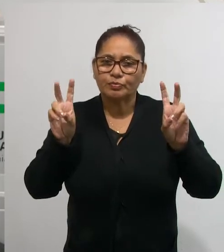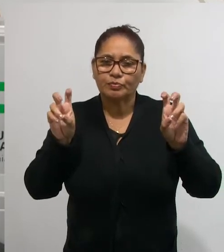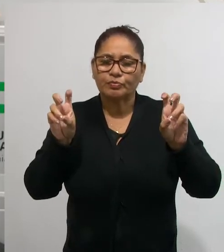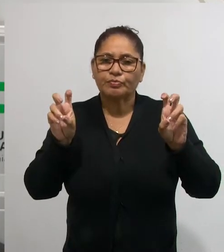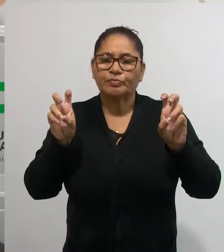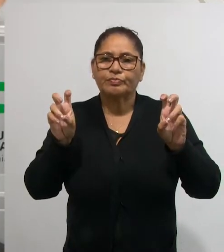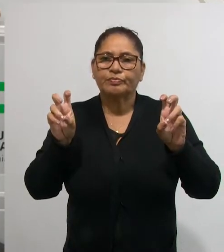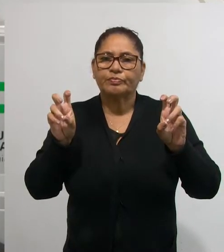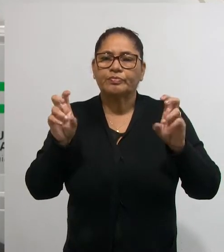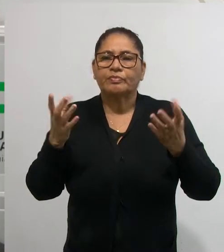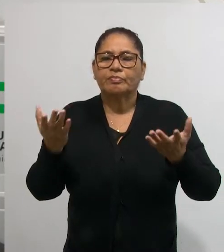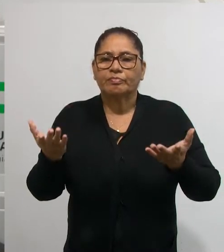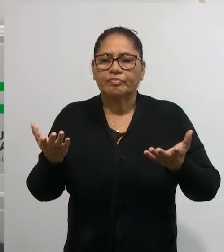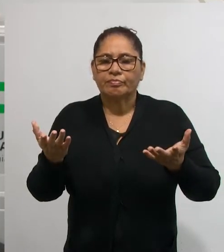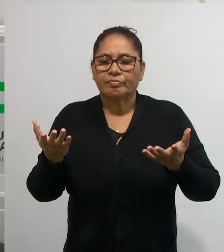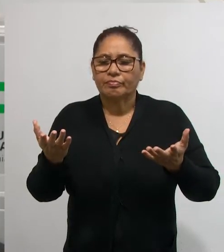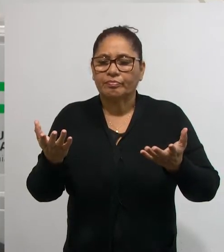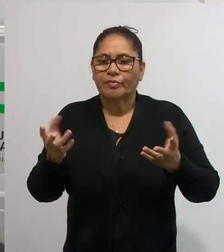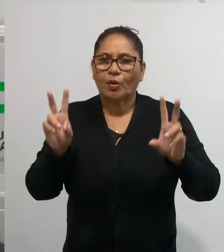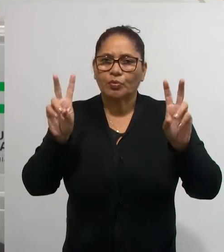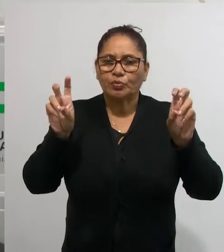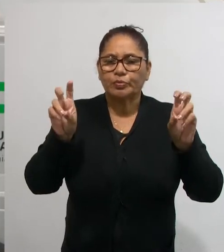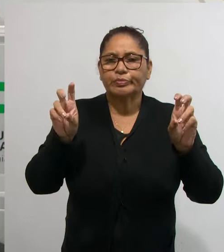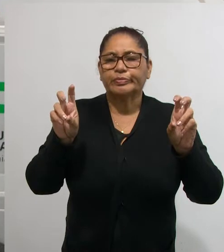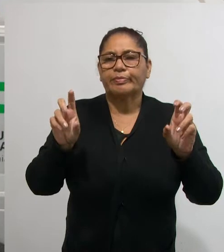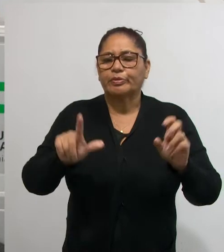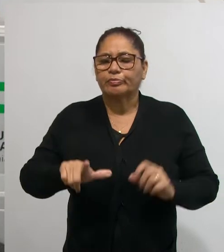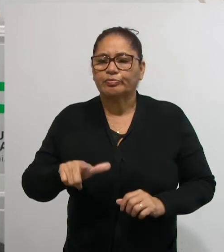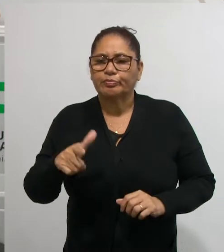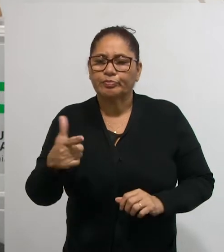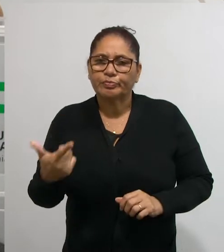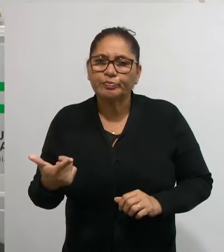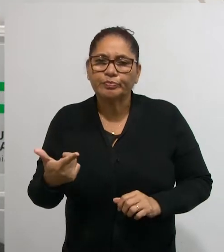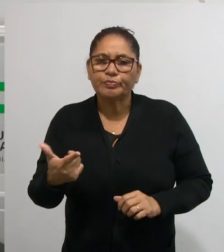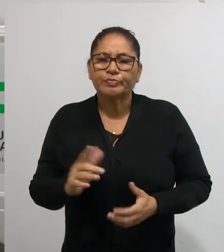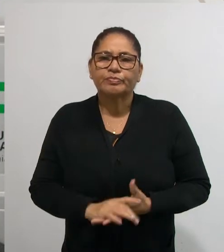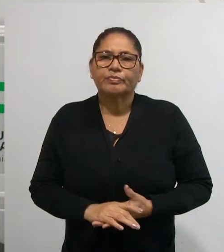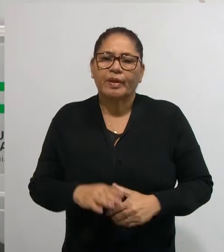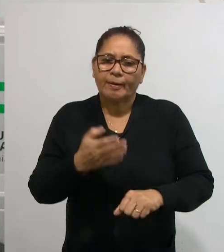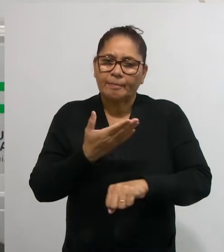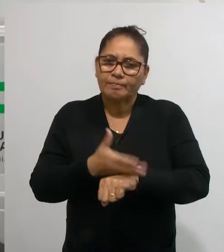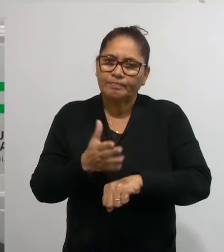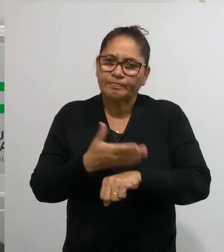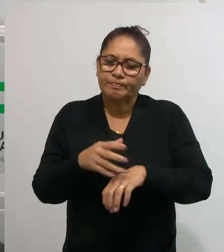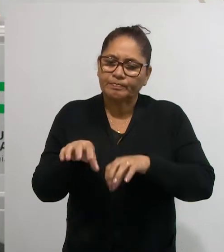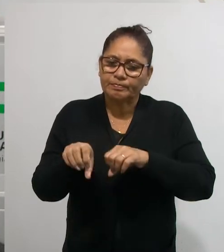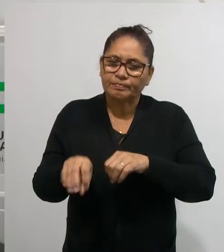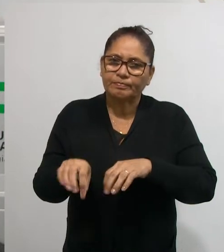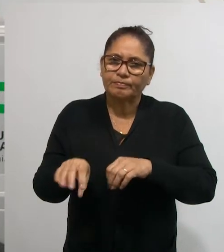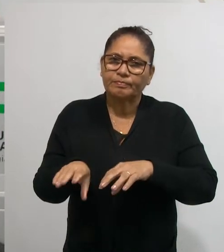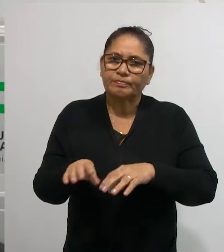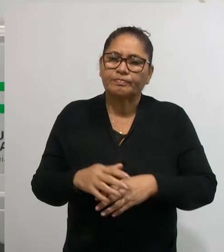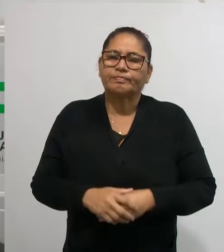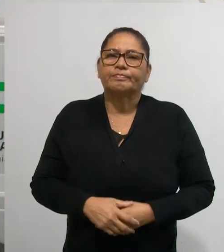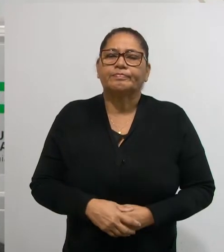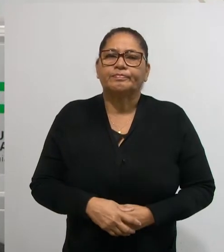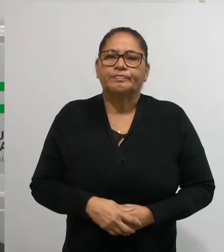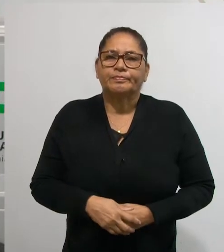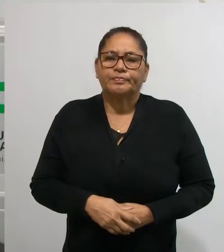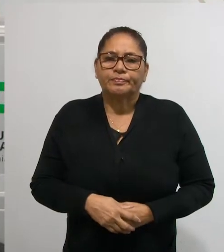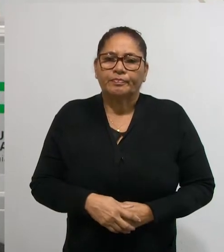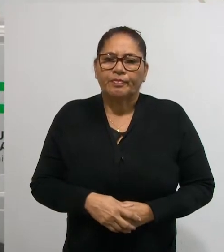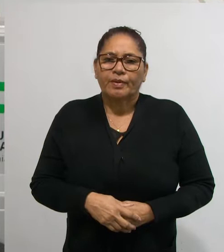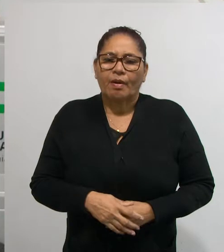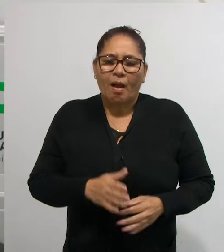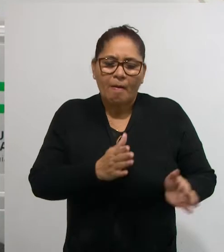há uma interdependência de um tema sobre o outro. E é por isso que eu digo que a prática educativa como um todo, ela é interdependente.